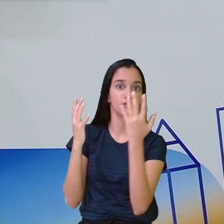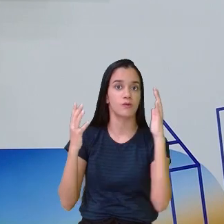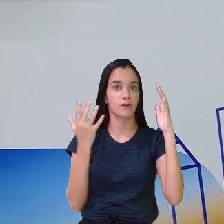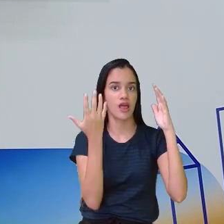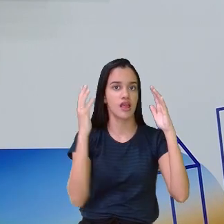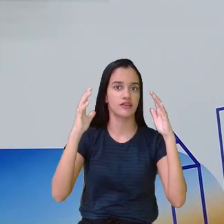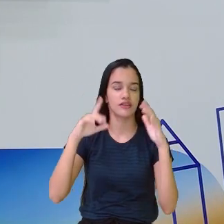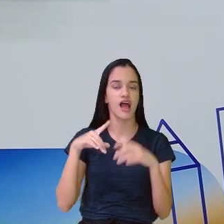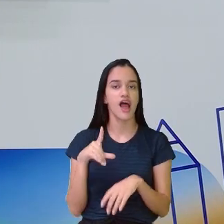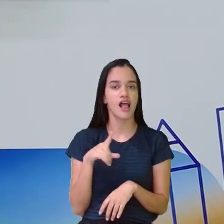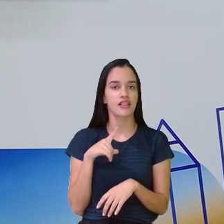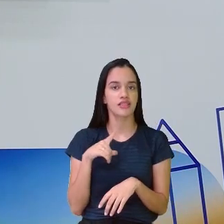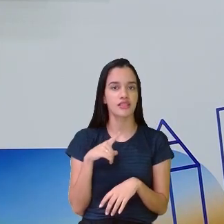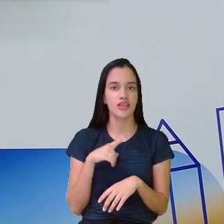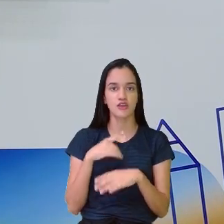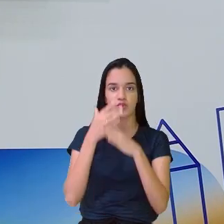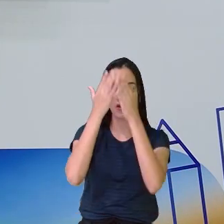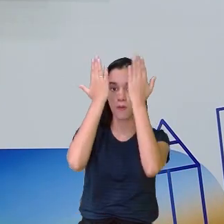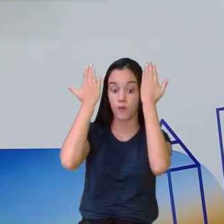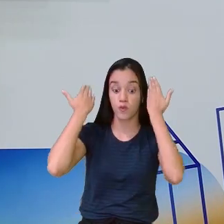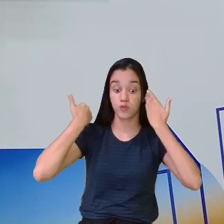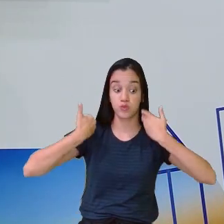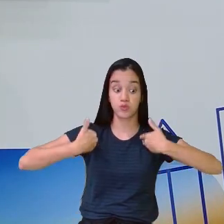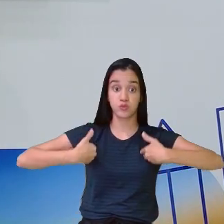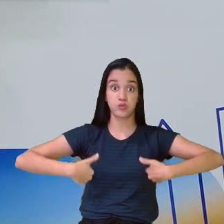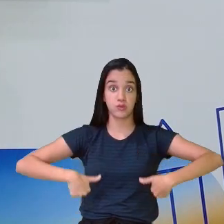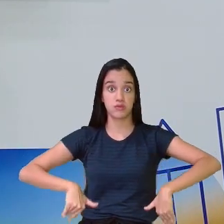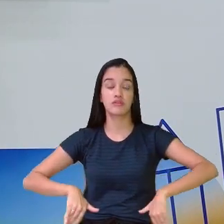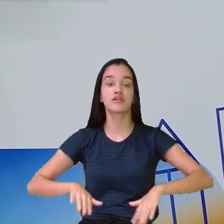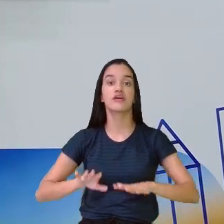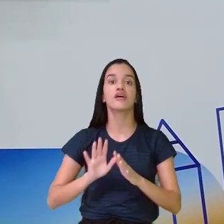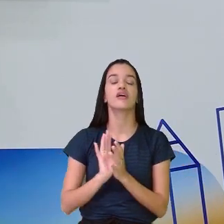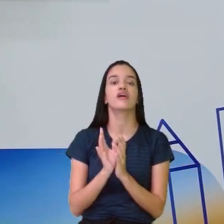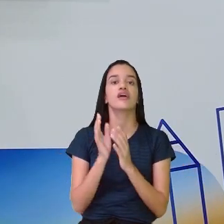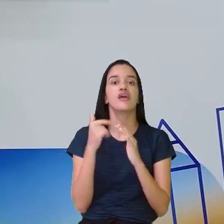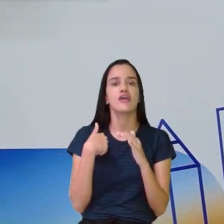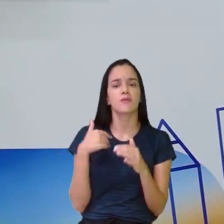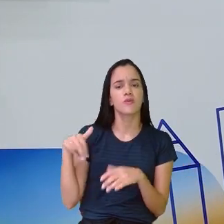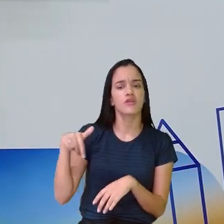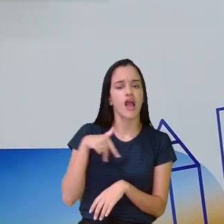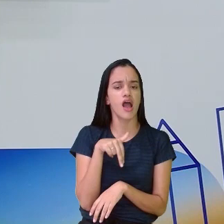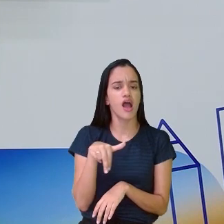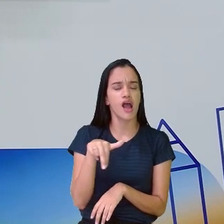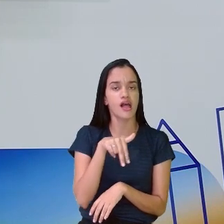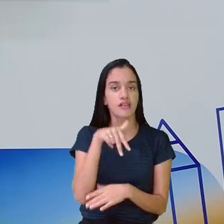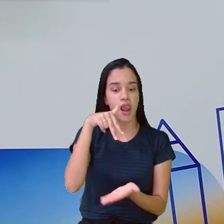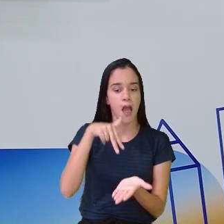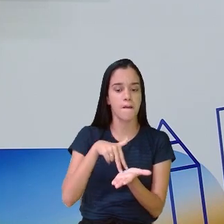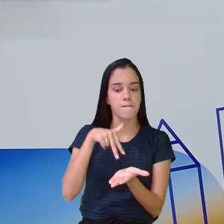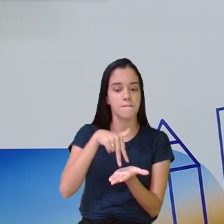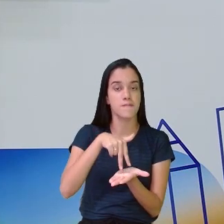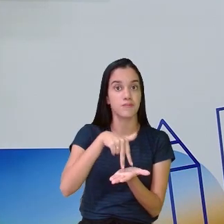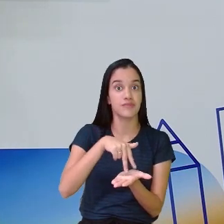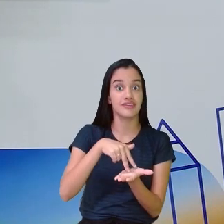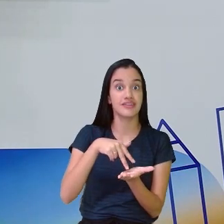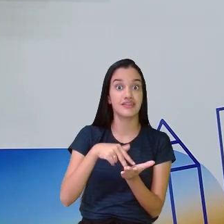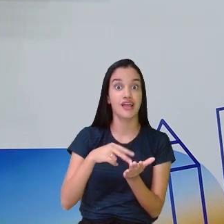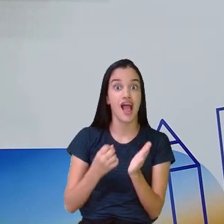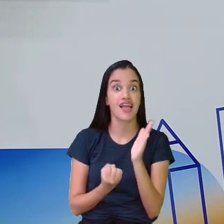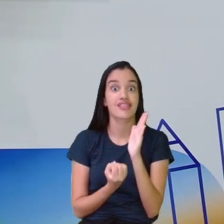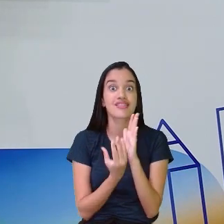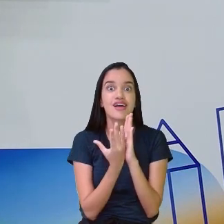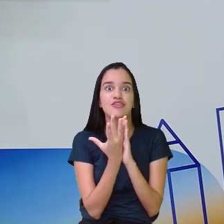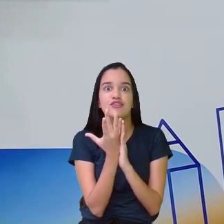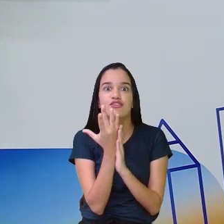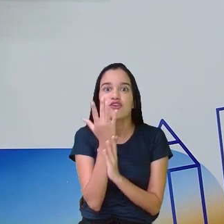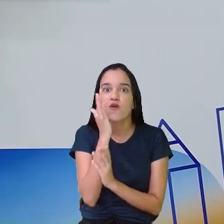floresta, tem os cabelos grandes, não é? E por onde anda ela, onde ela pisa, nascem flores na